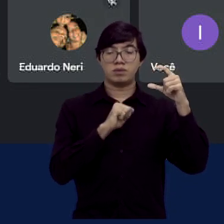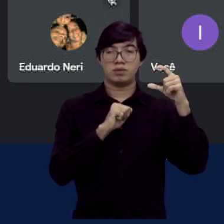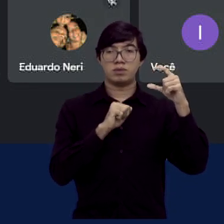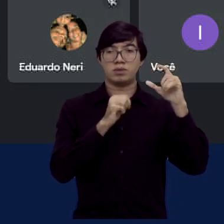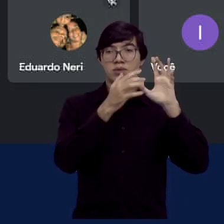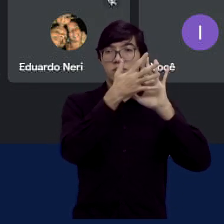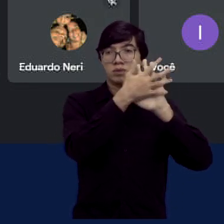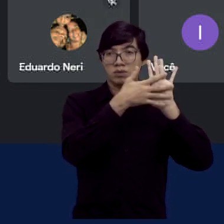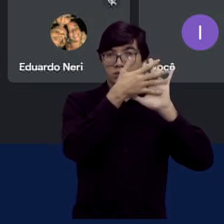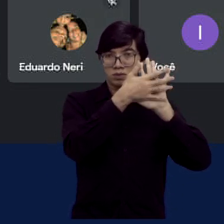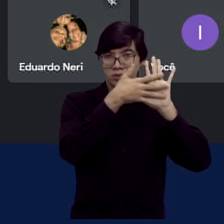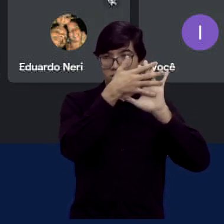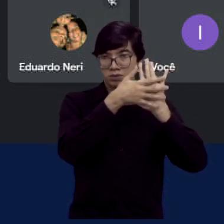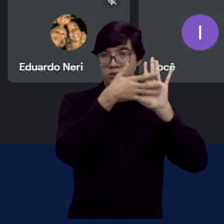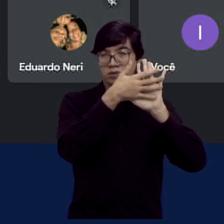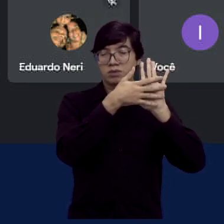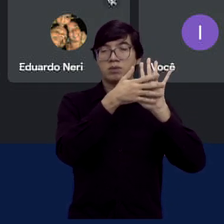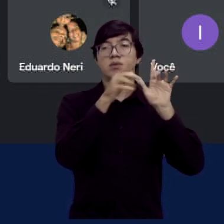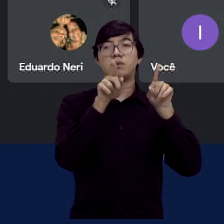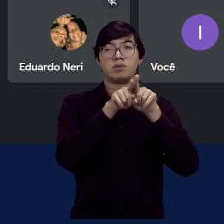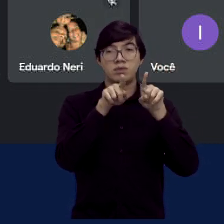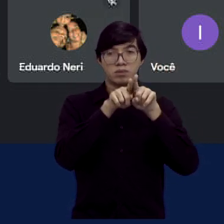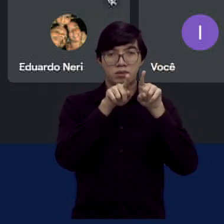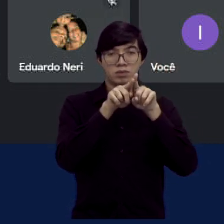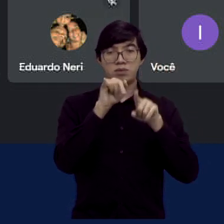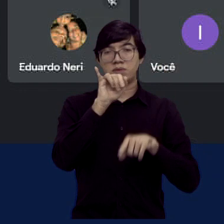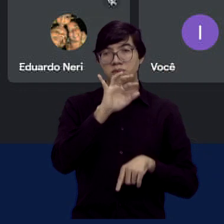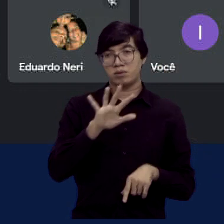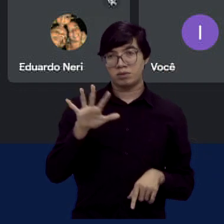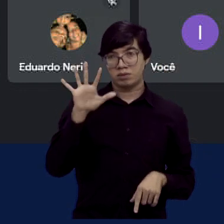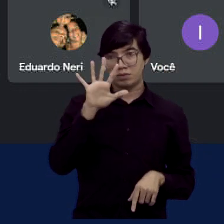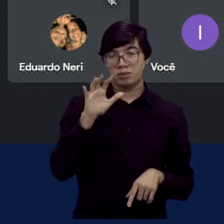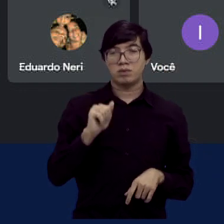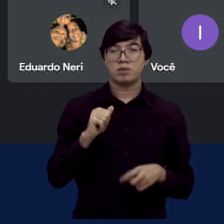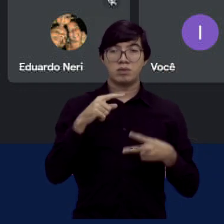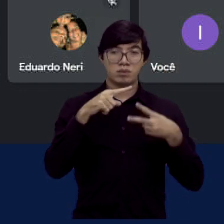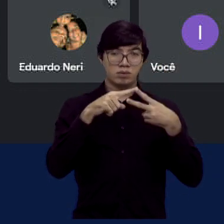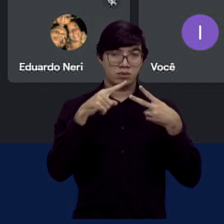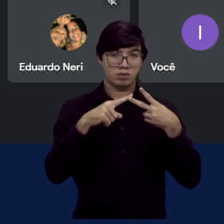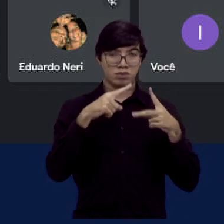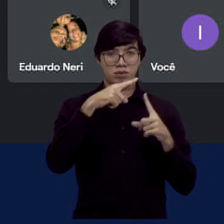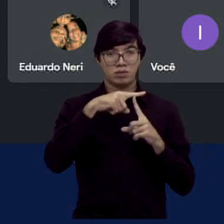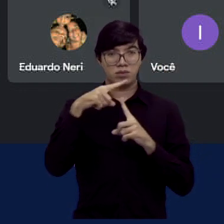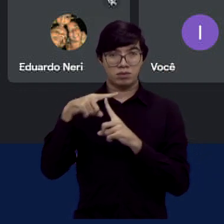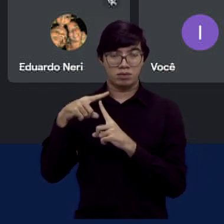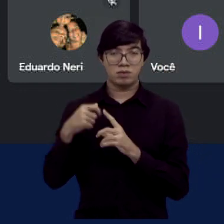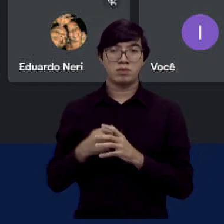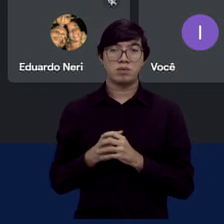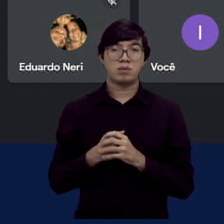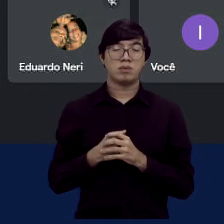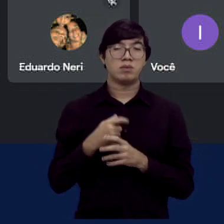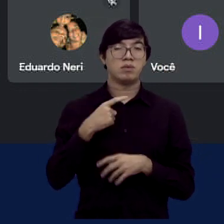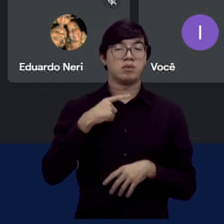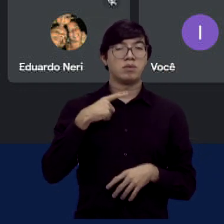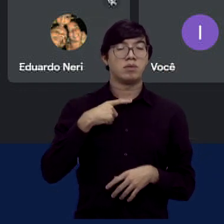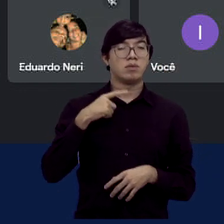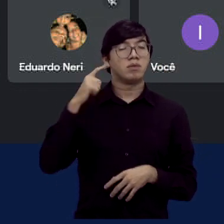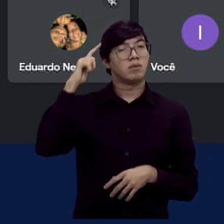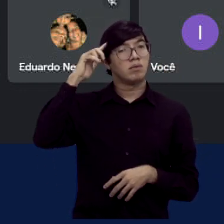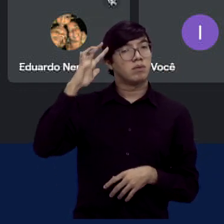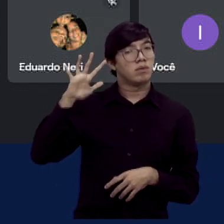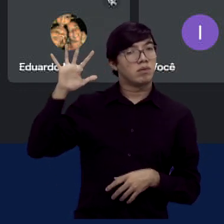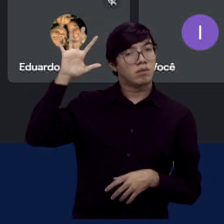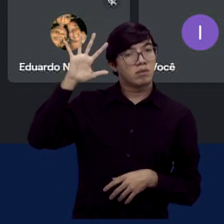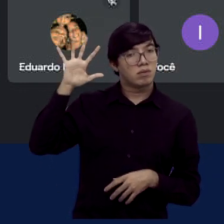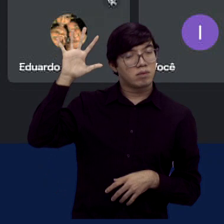digo que em quadrinho, texto ele possui duas leituras. Ele possui uma leitura imagética e ele possui